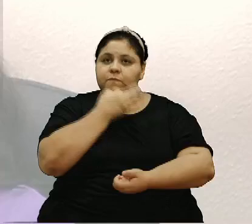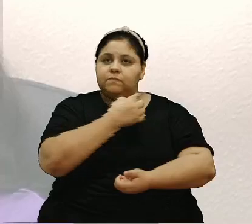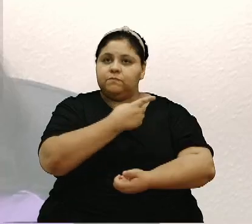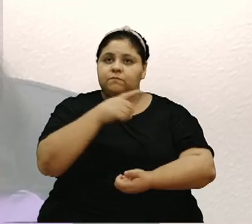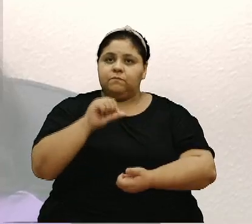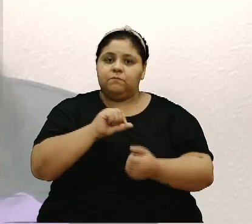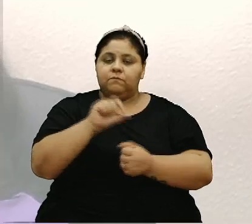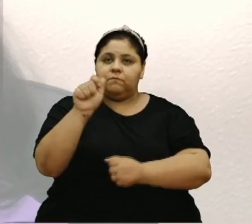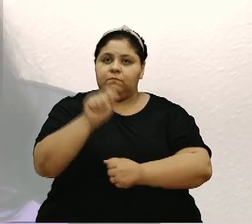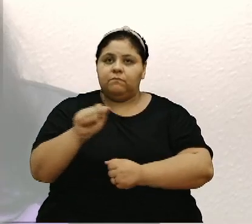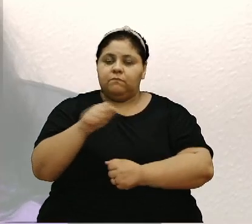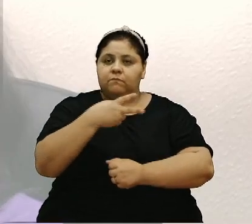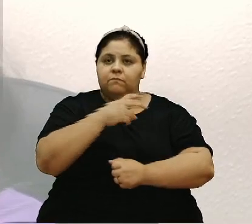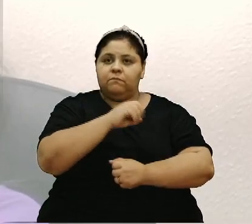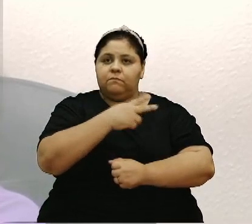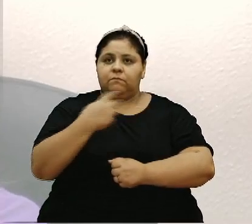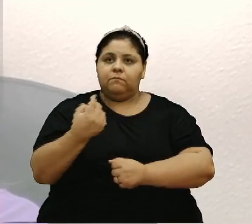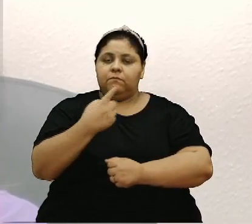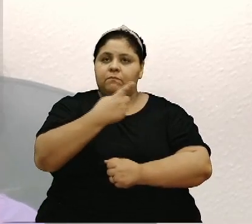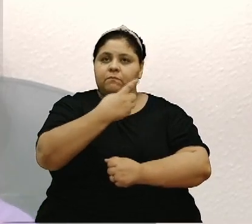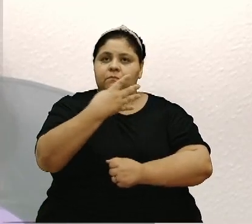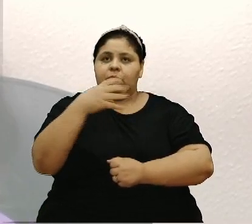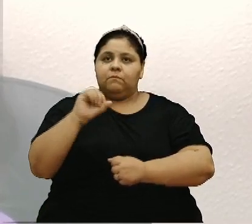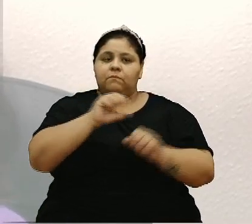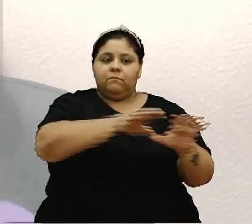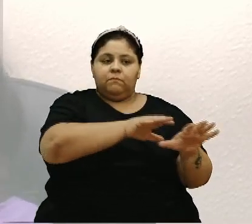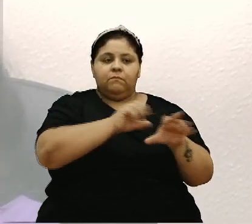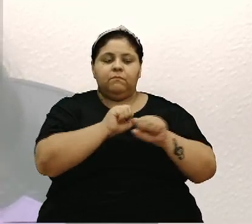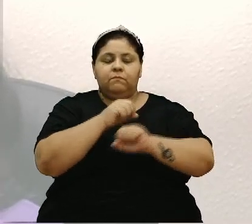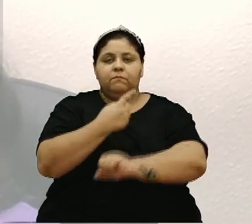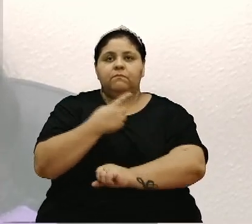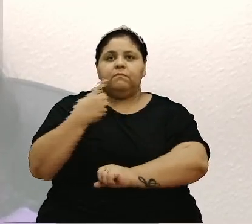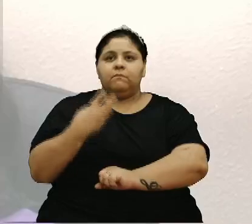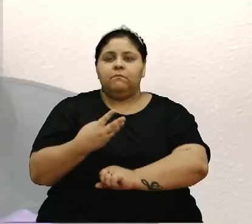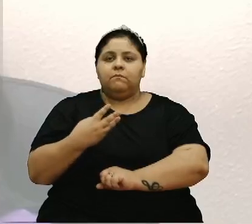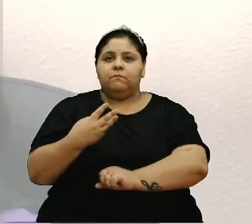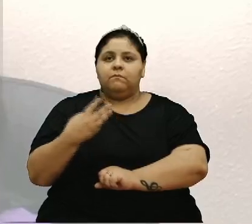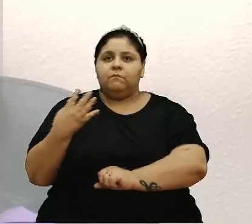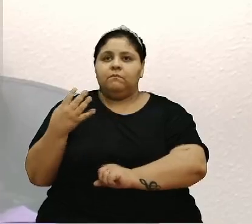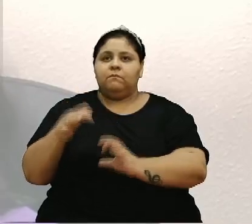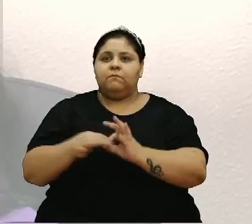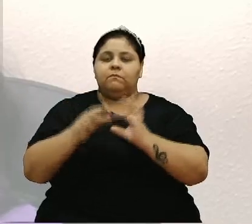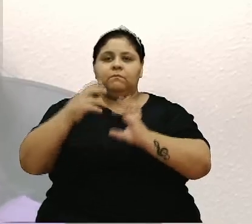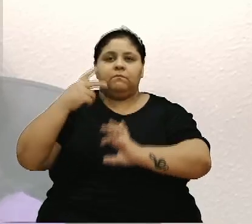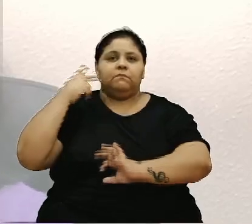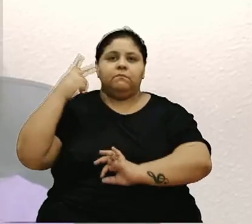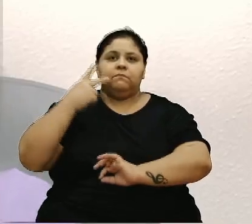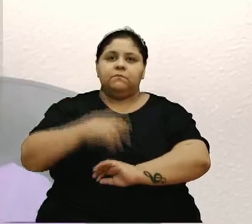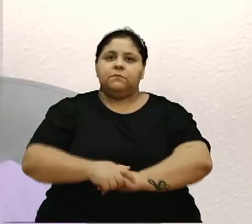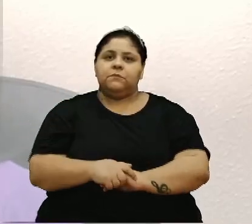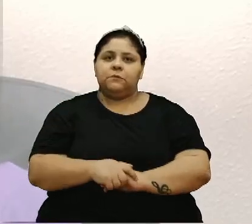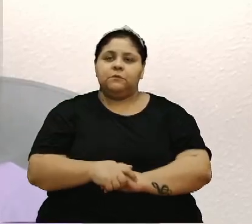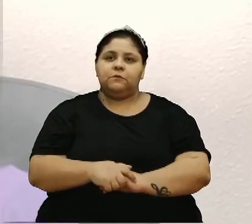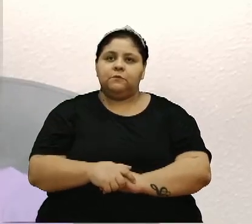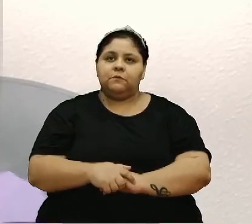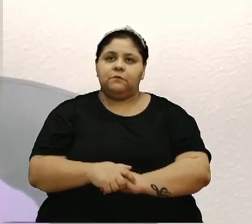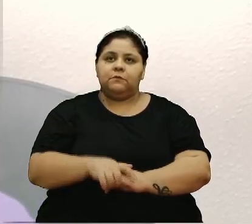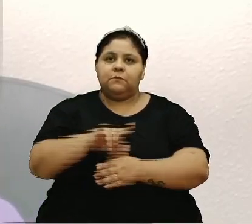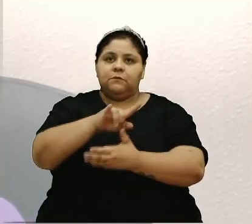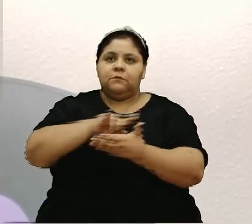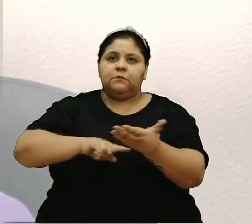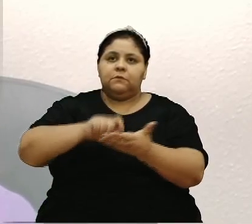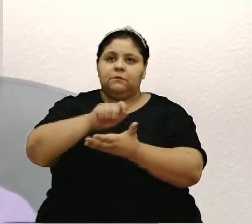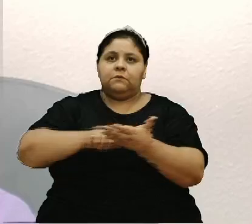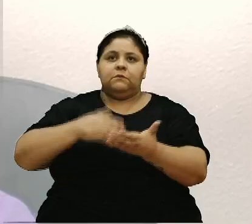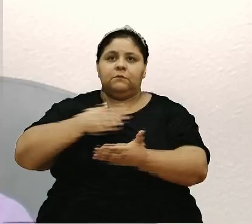19 de agosto de 2024, 149 anos da colonização e 134 anos de emancipação política. O documento vem assinado